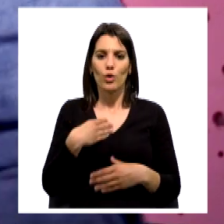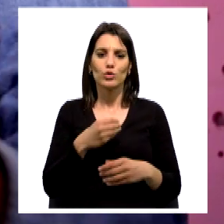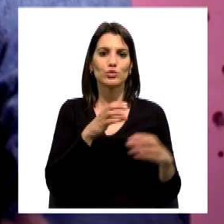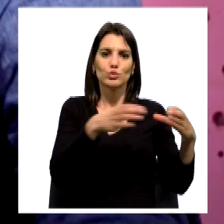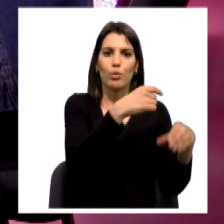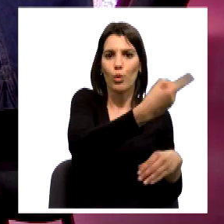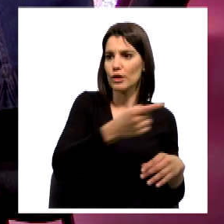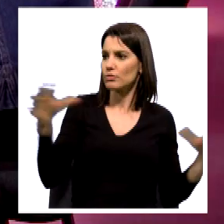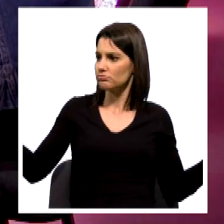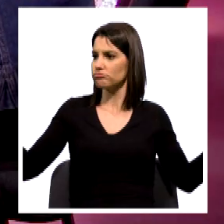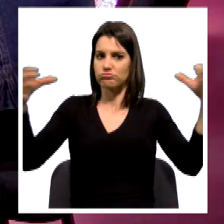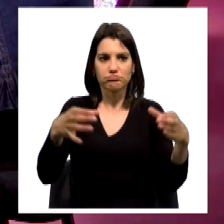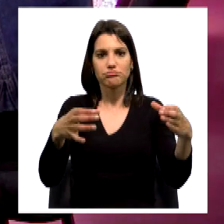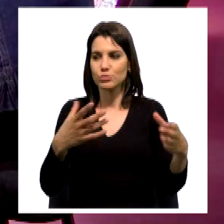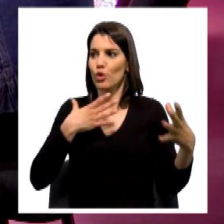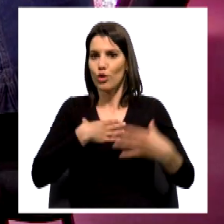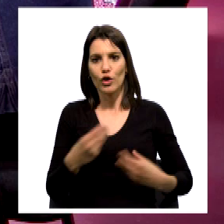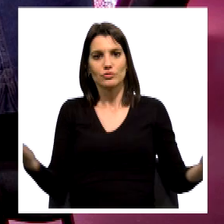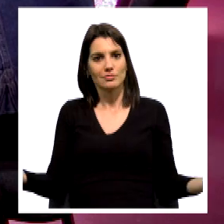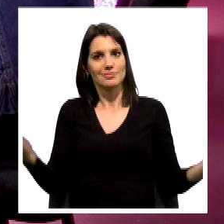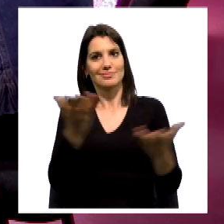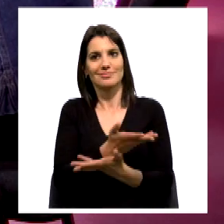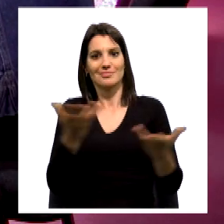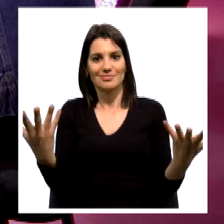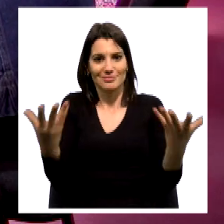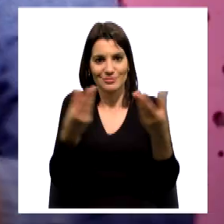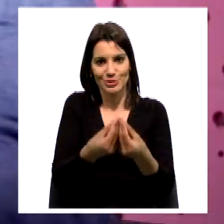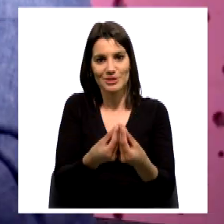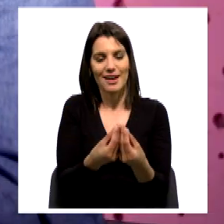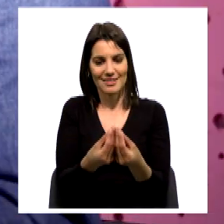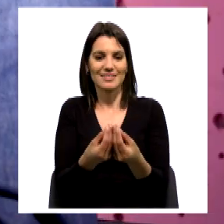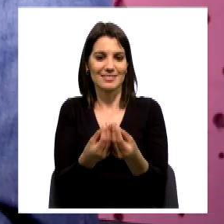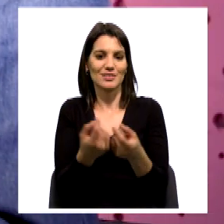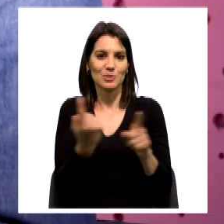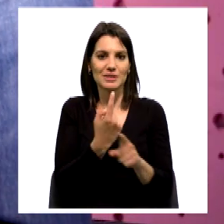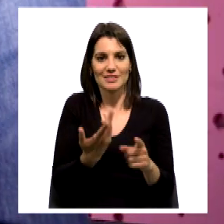gosto de juntar com outro. Eu gosto muito de agregar